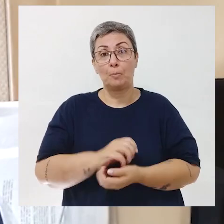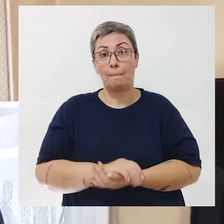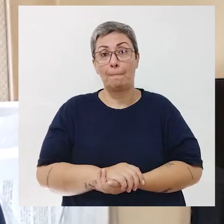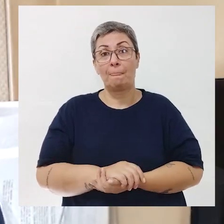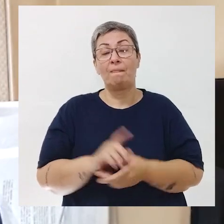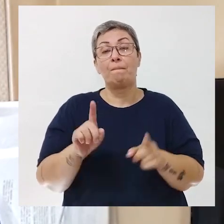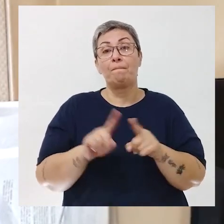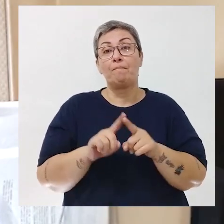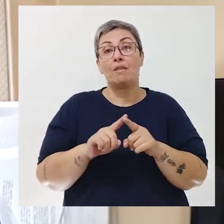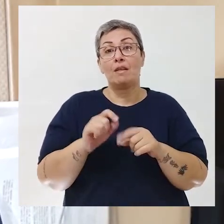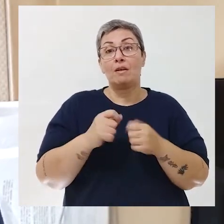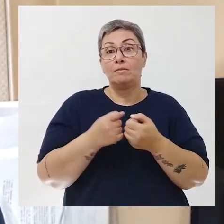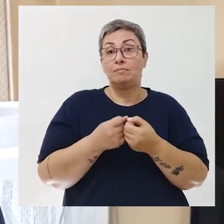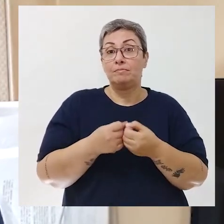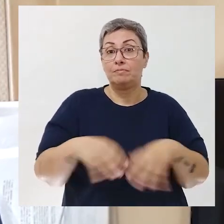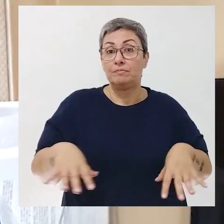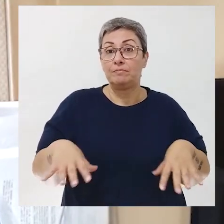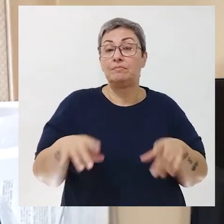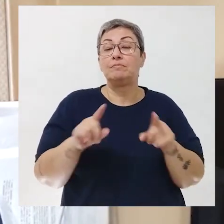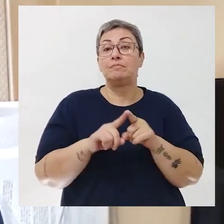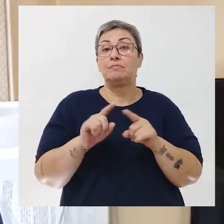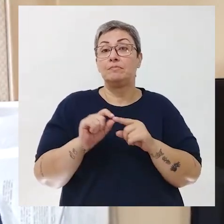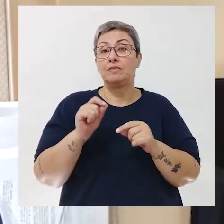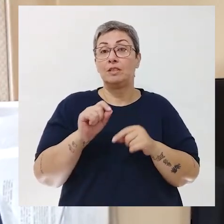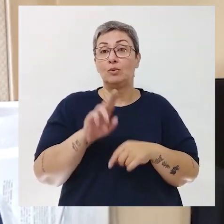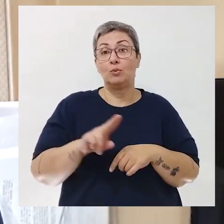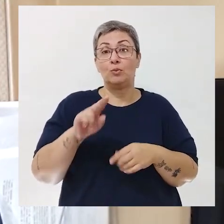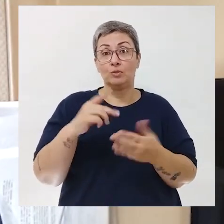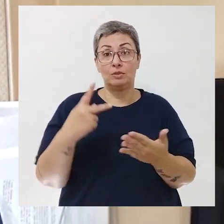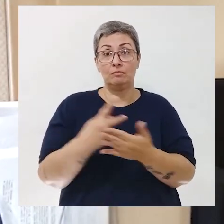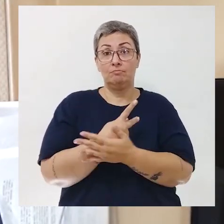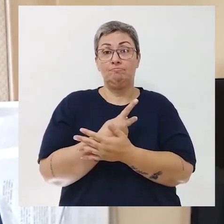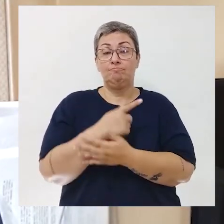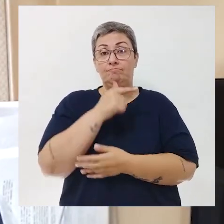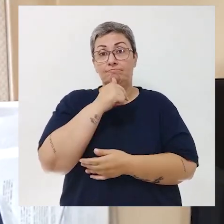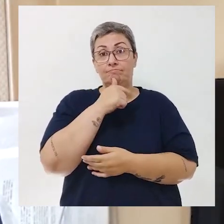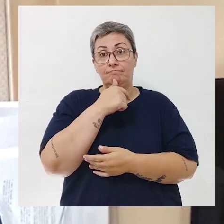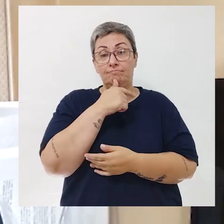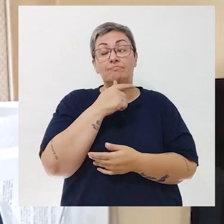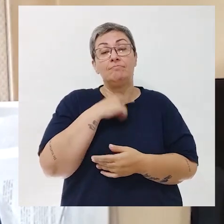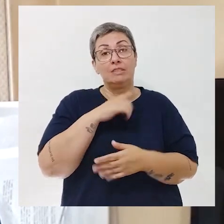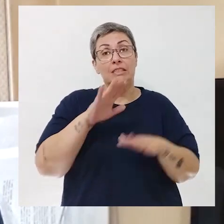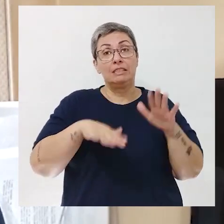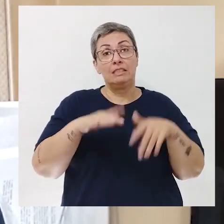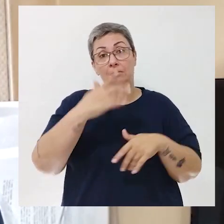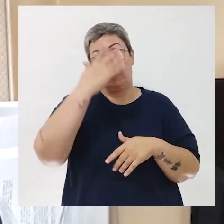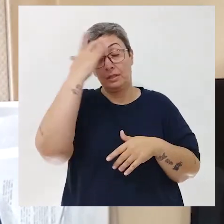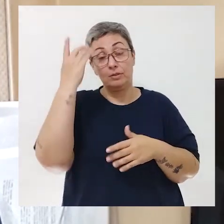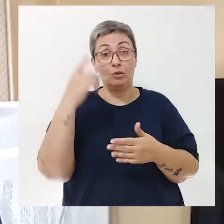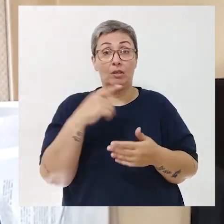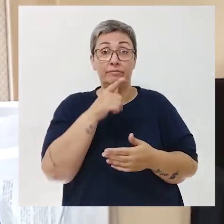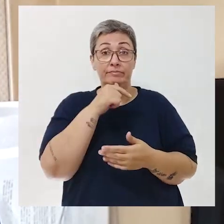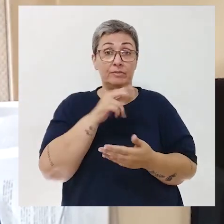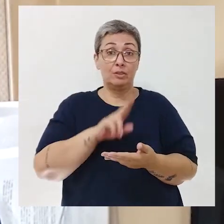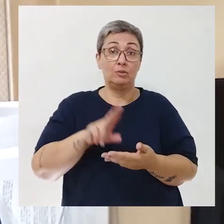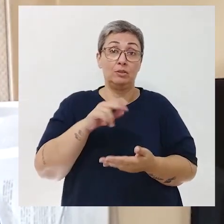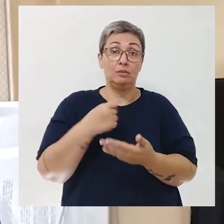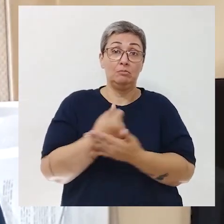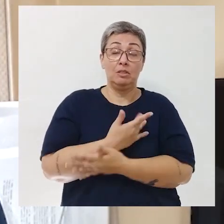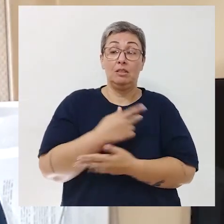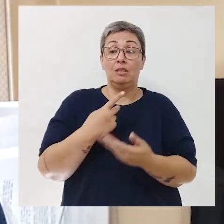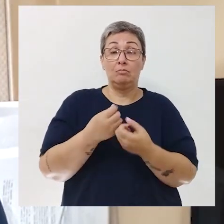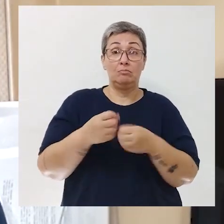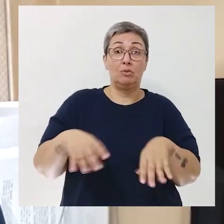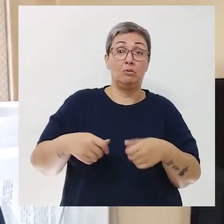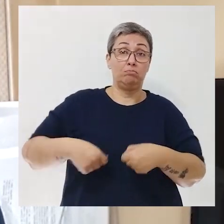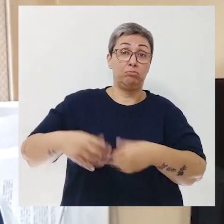socioeconômicas, né? Ao desperdício e ao mau uso da água, né? Tem muita gente usando mal a água, né? Jogando